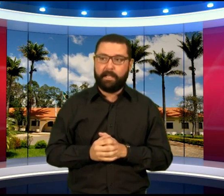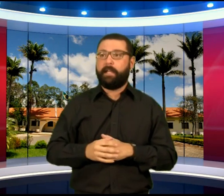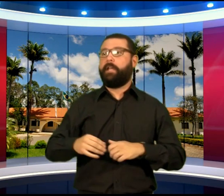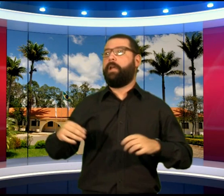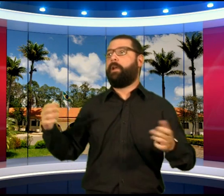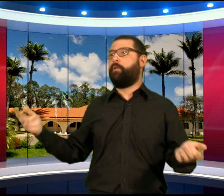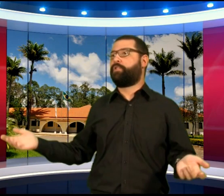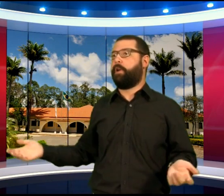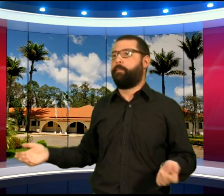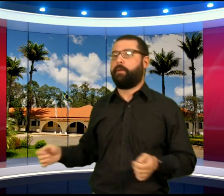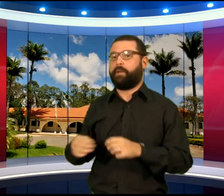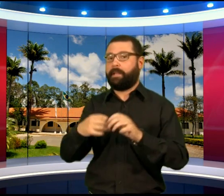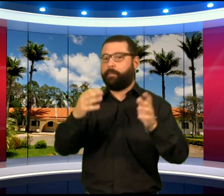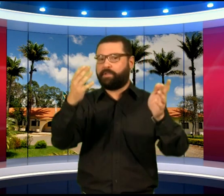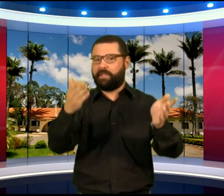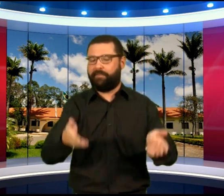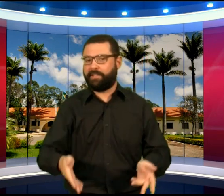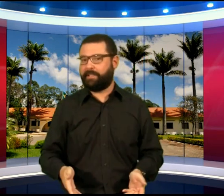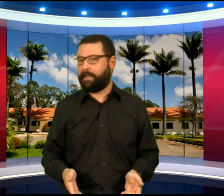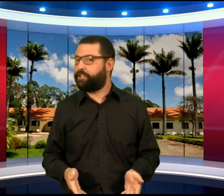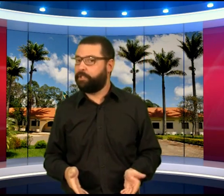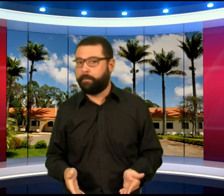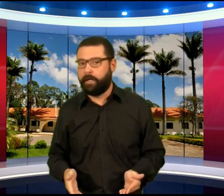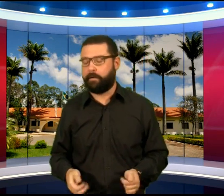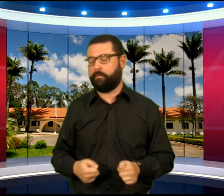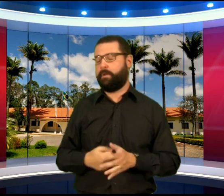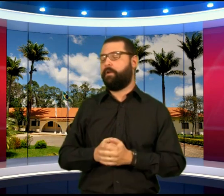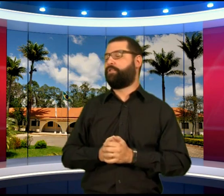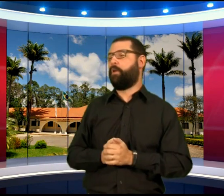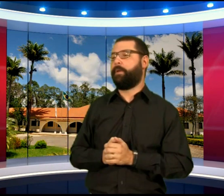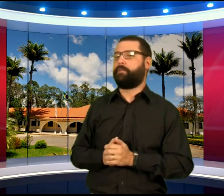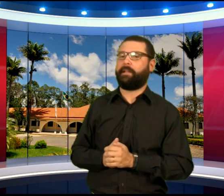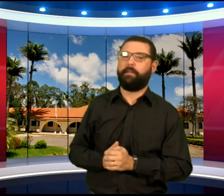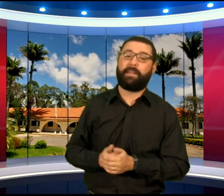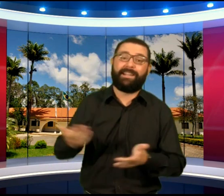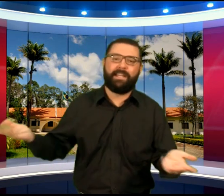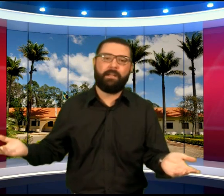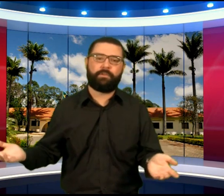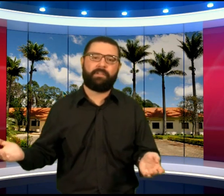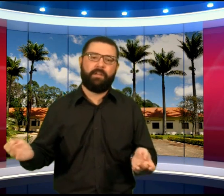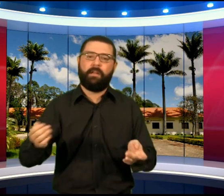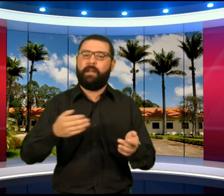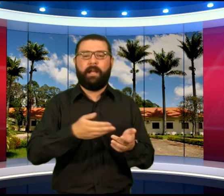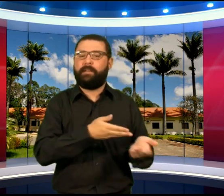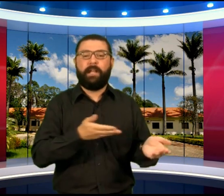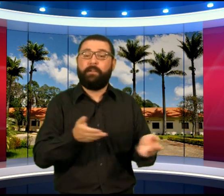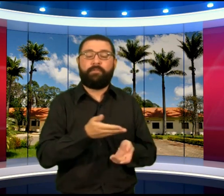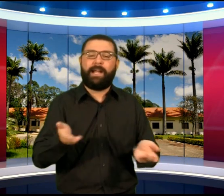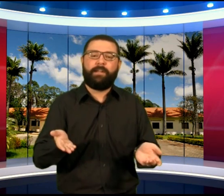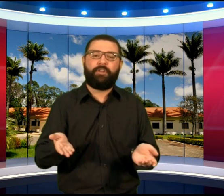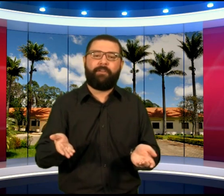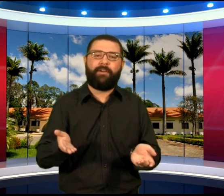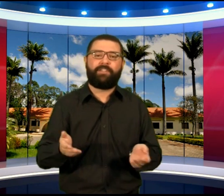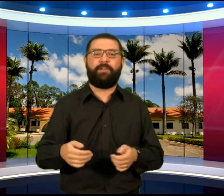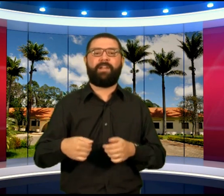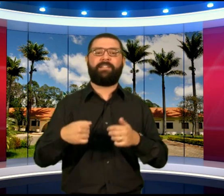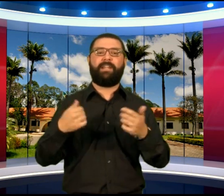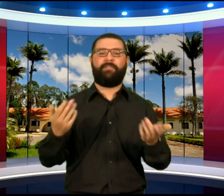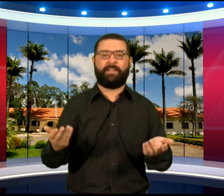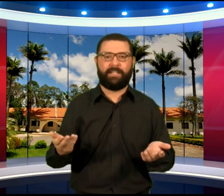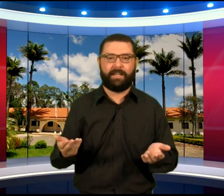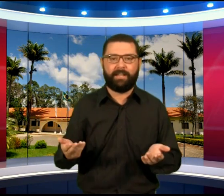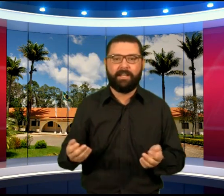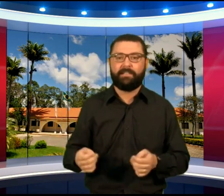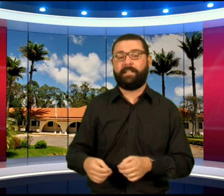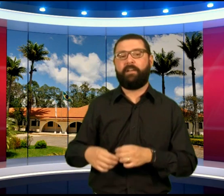hectare, e o seu bico lá, depois que você fez esse teste em branco, o seu bico está dando 300, ele não está dentro da faixa. Aí o que você